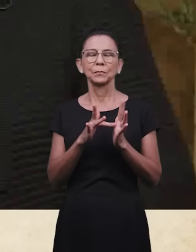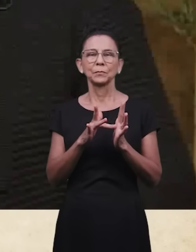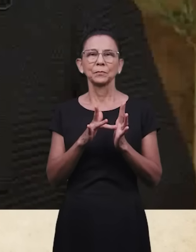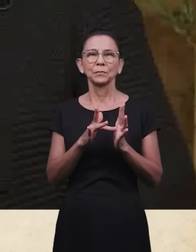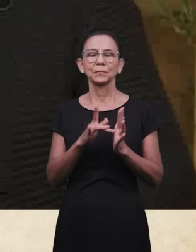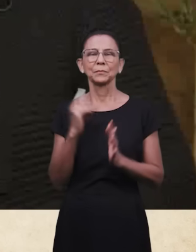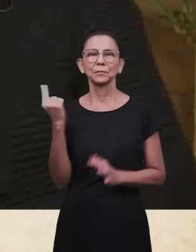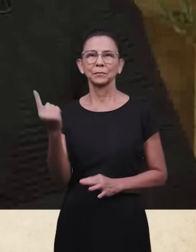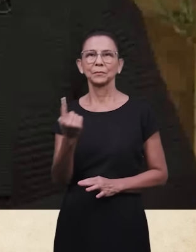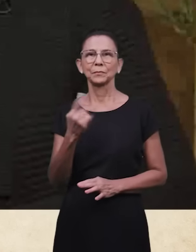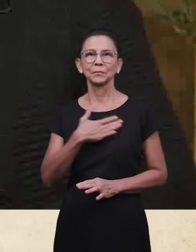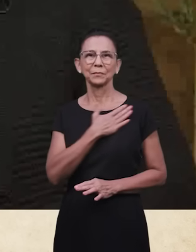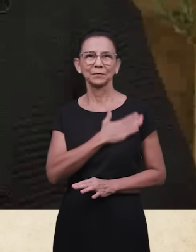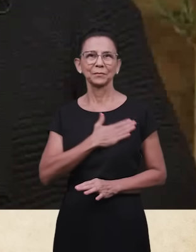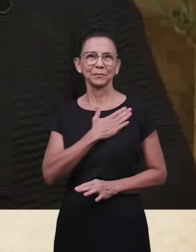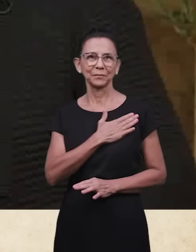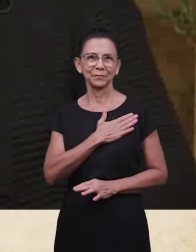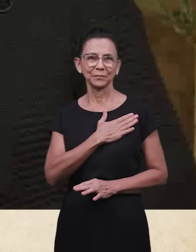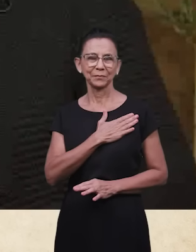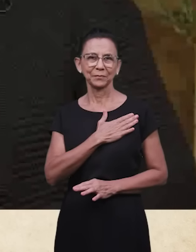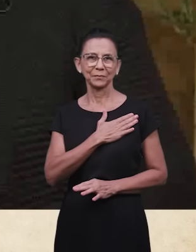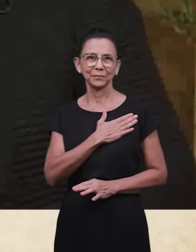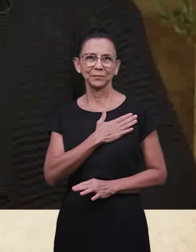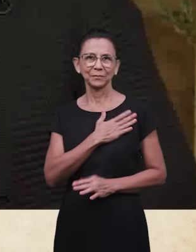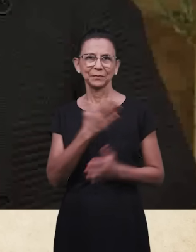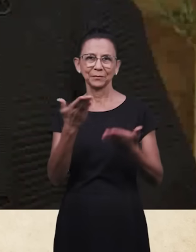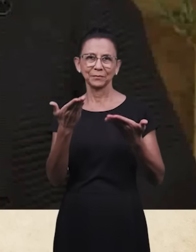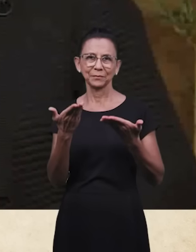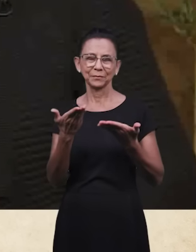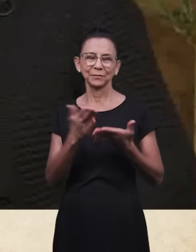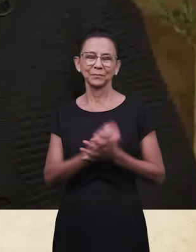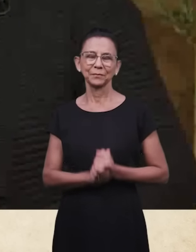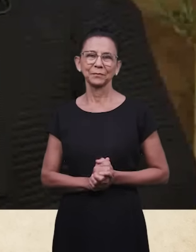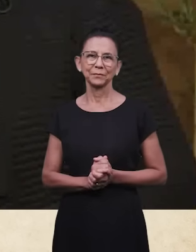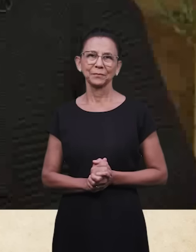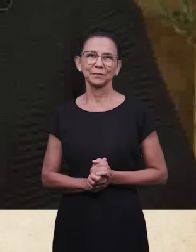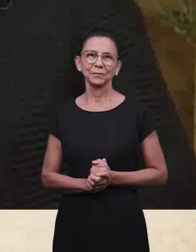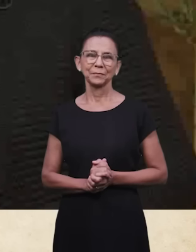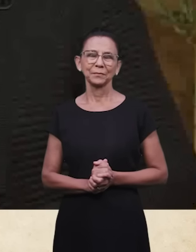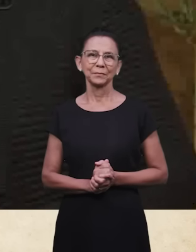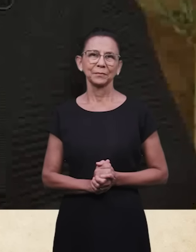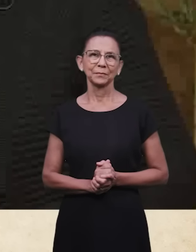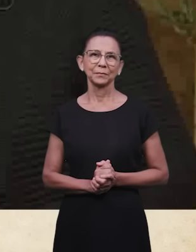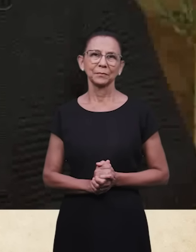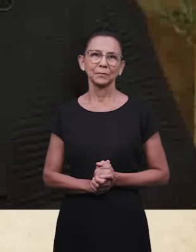A paz do Senhor Jesus a todos. É um prazer estar com os irmãos.